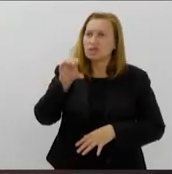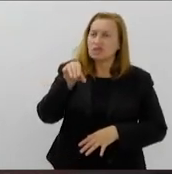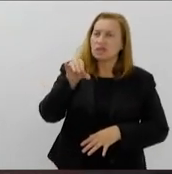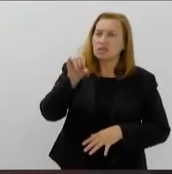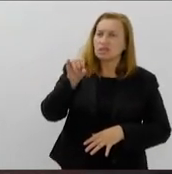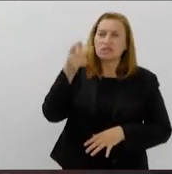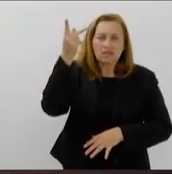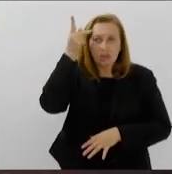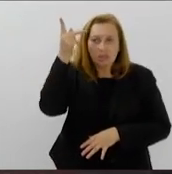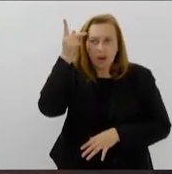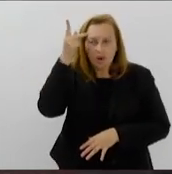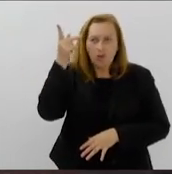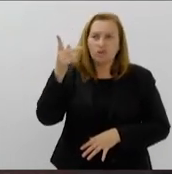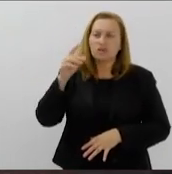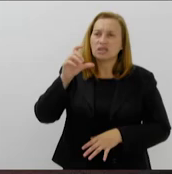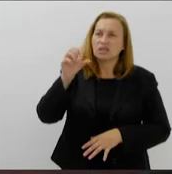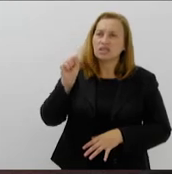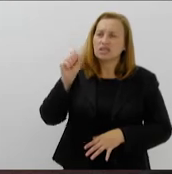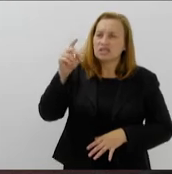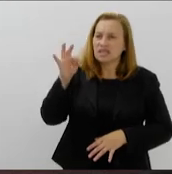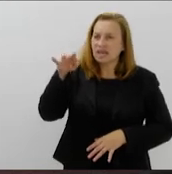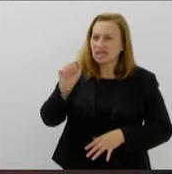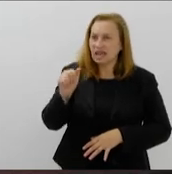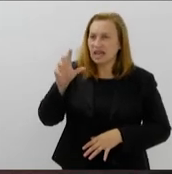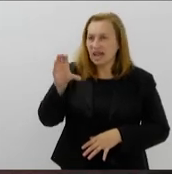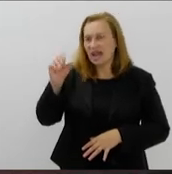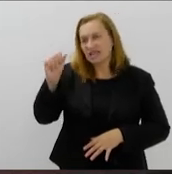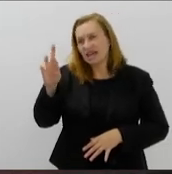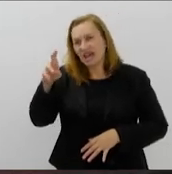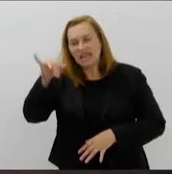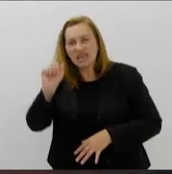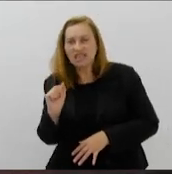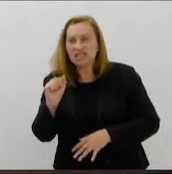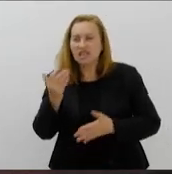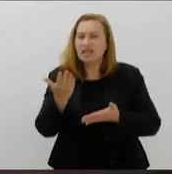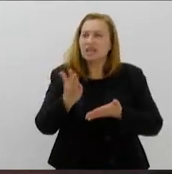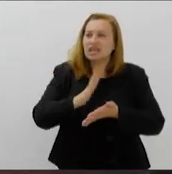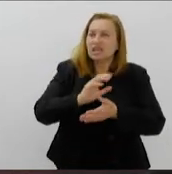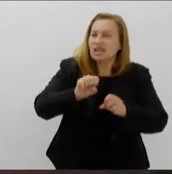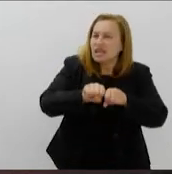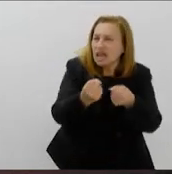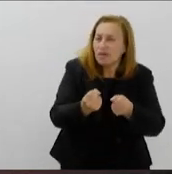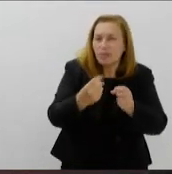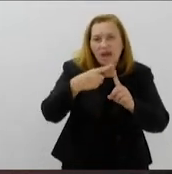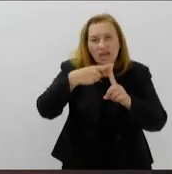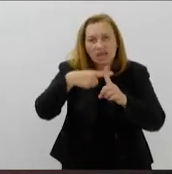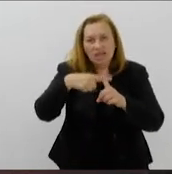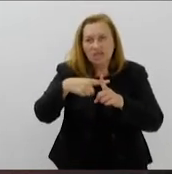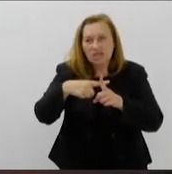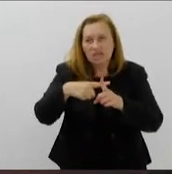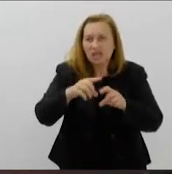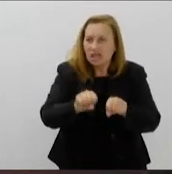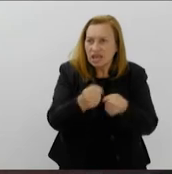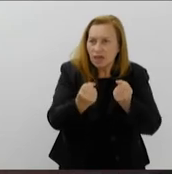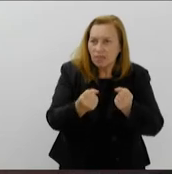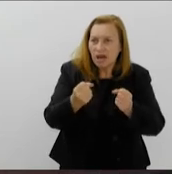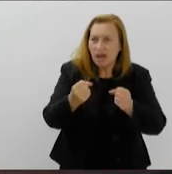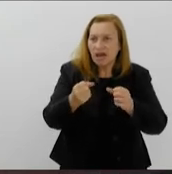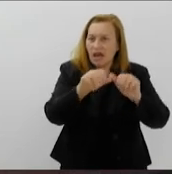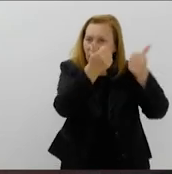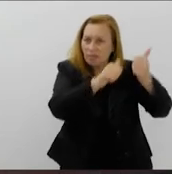Catarina? Queimar crucifixos? Quebrar imagens em praças públicas? Proibir a leitura da Bíblia?